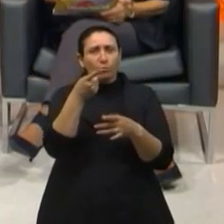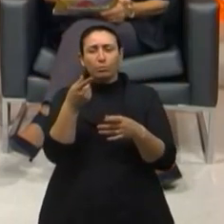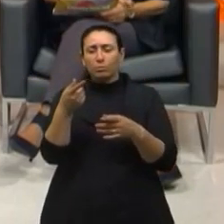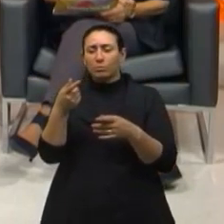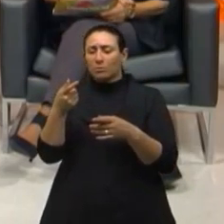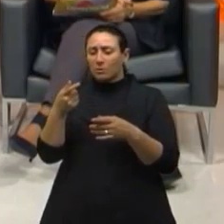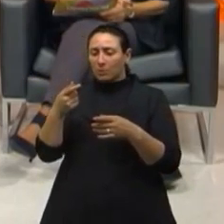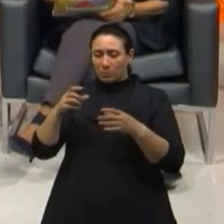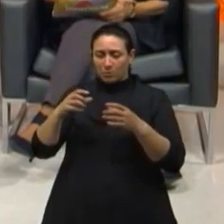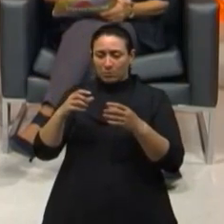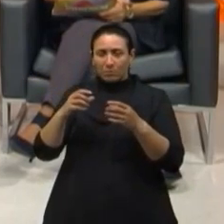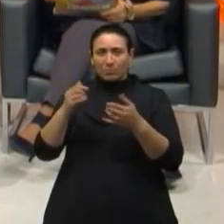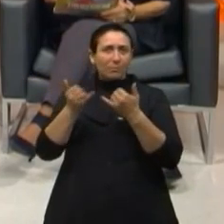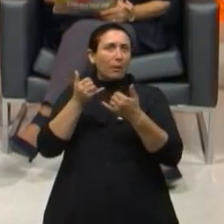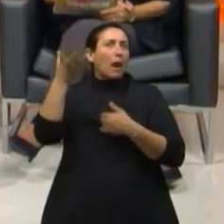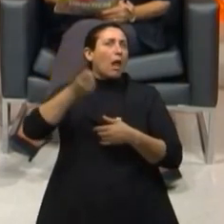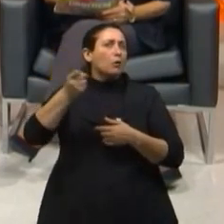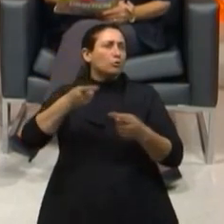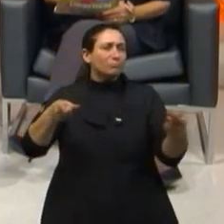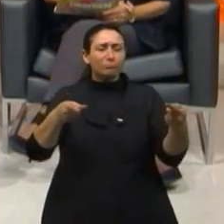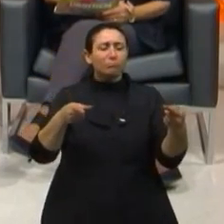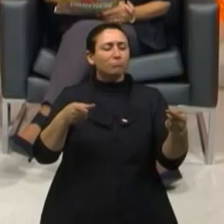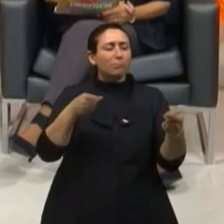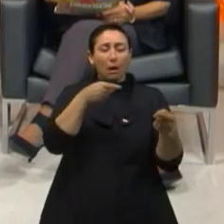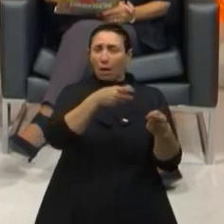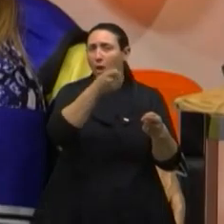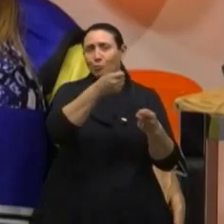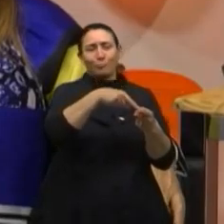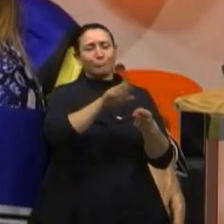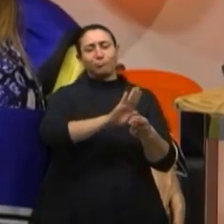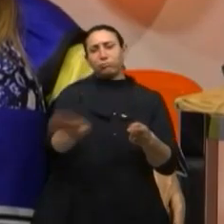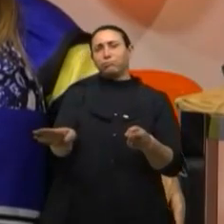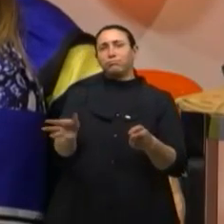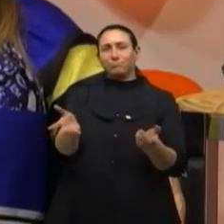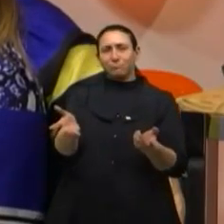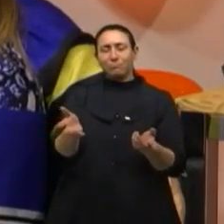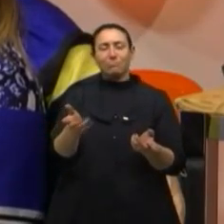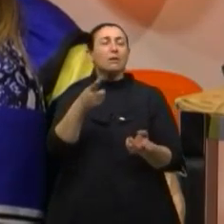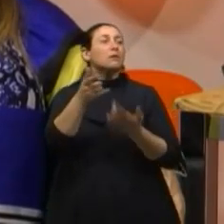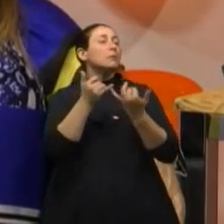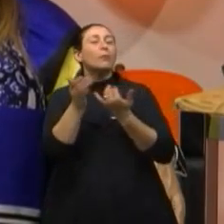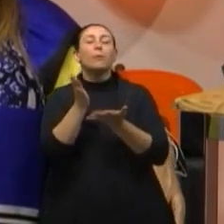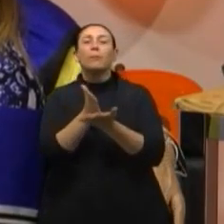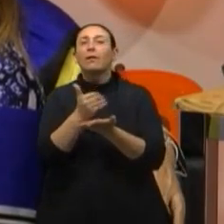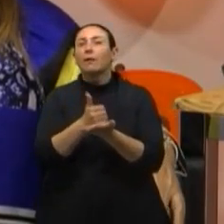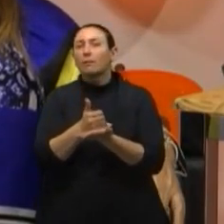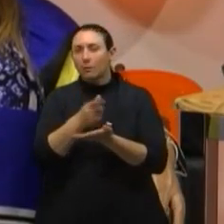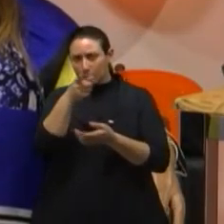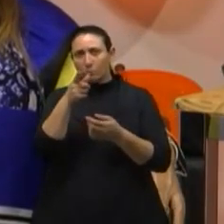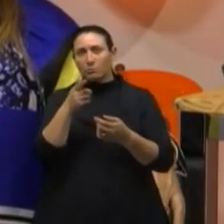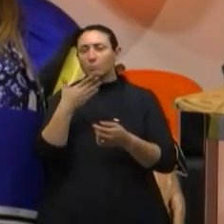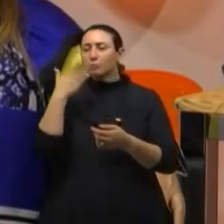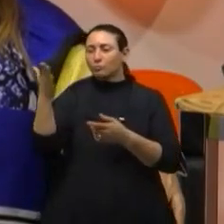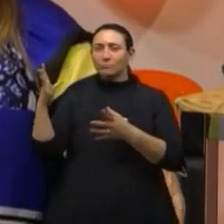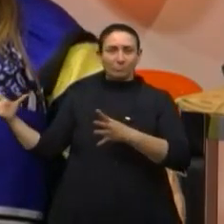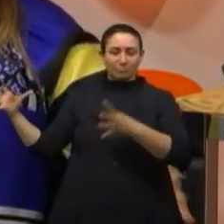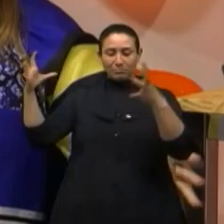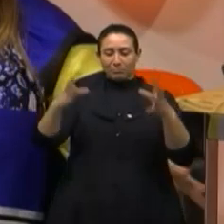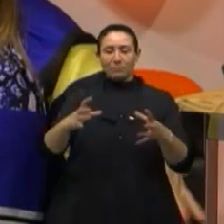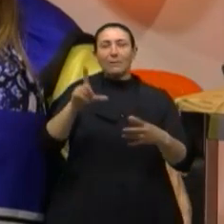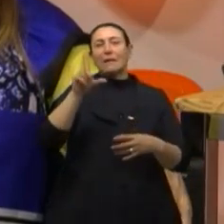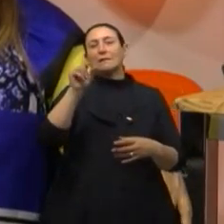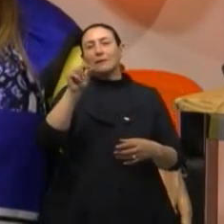a do Leite em cálcio né Eh batata por exemplo tem que comer kg de batata para conseguir o que eu